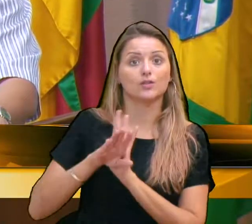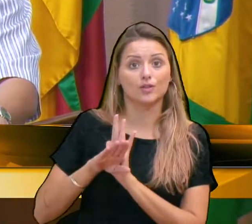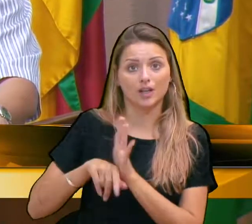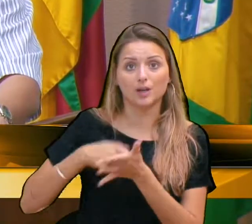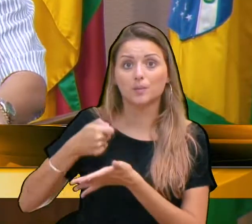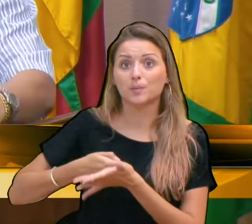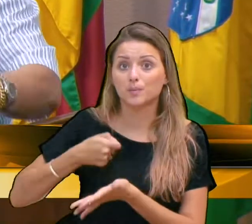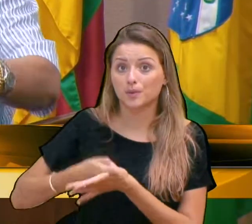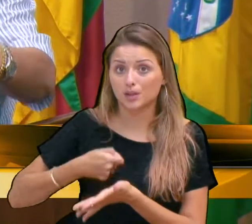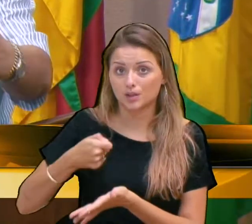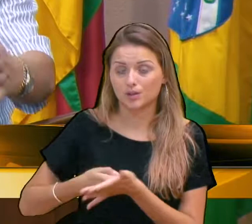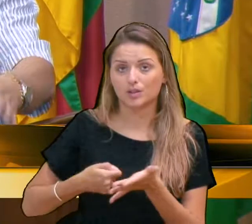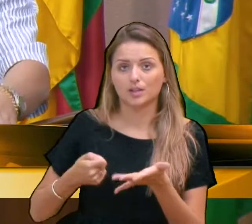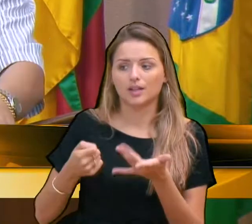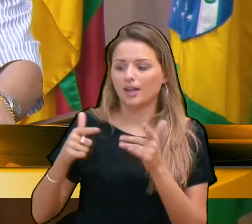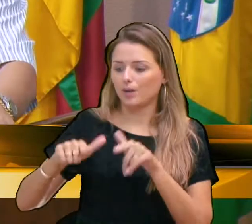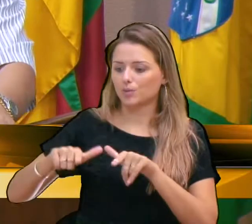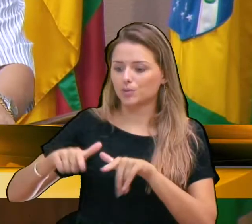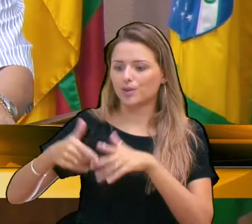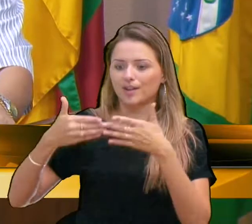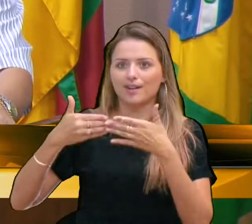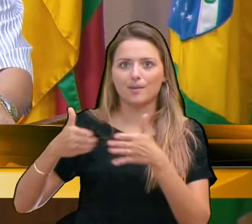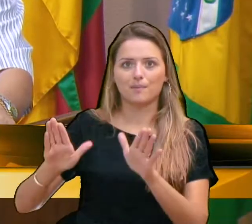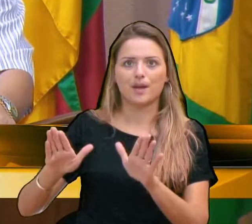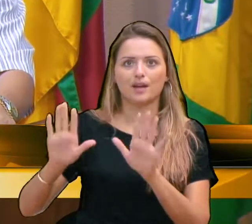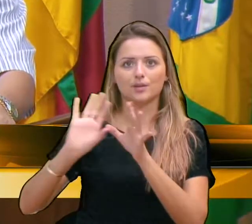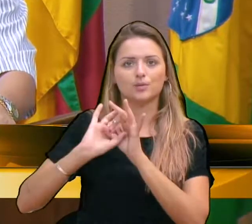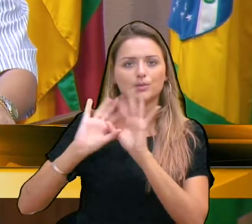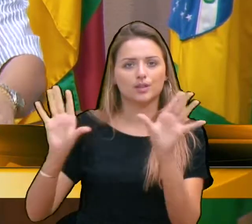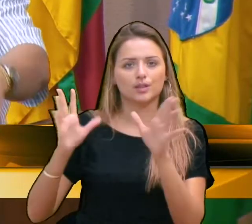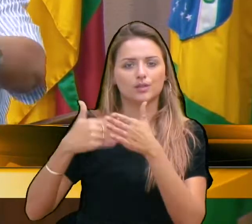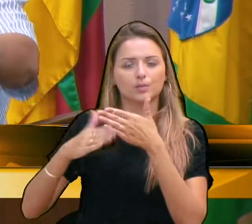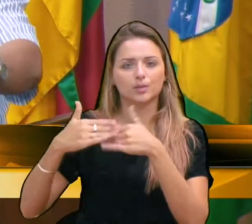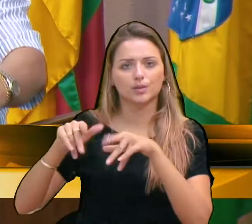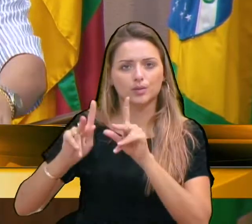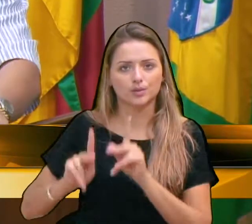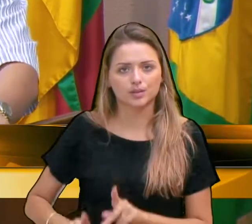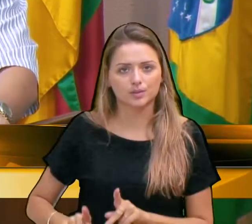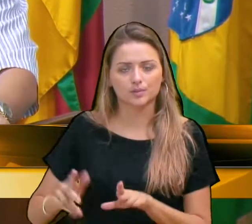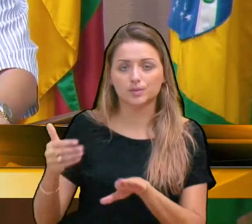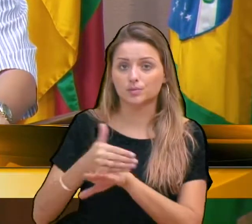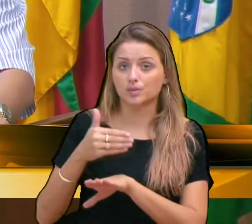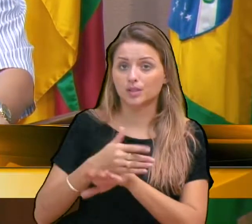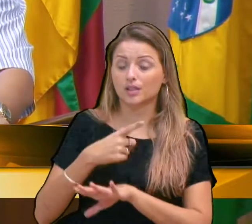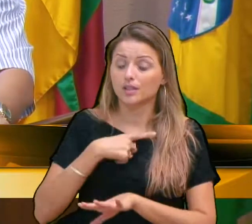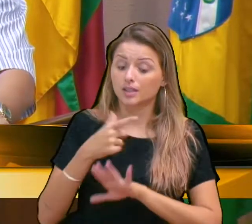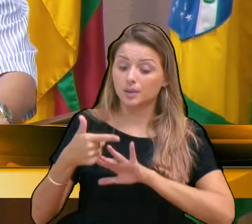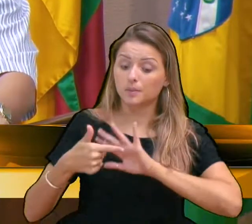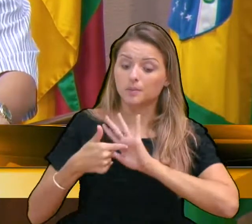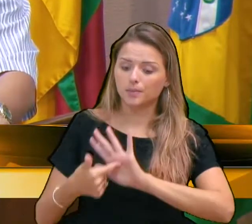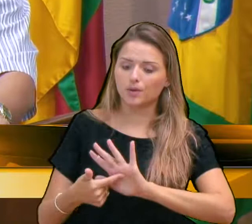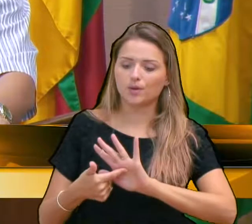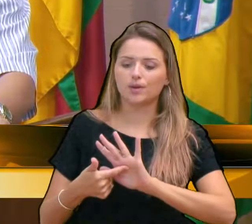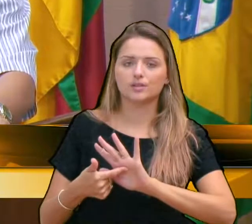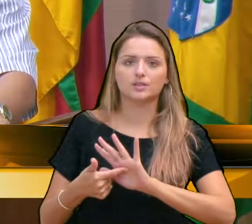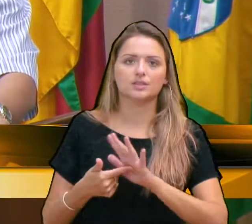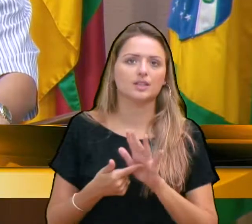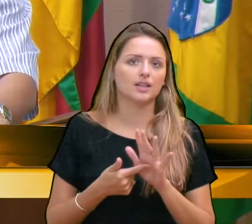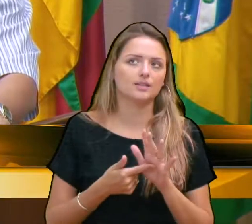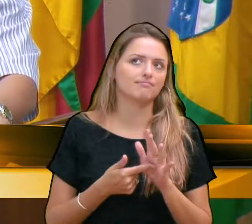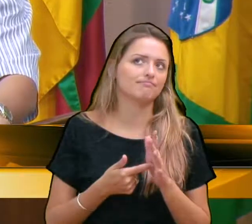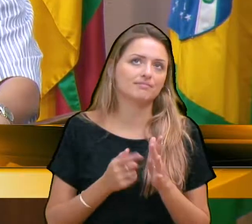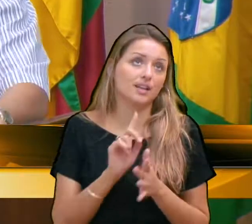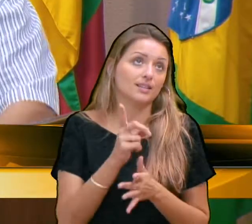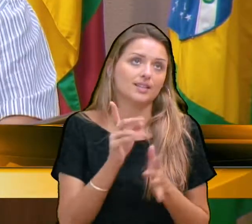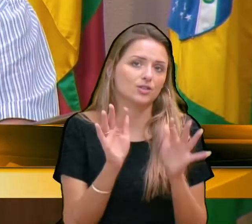de essa porta aberta, né, onde represa aqui todo o descontentamento, né, com ações que